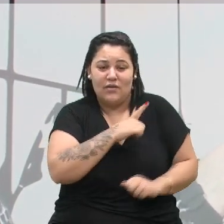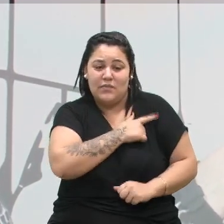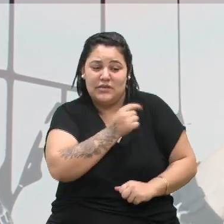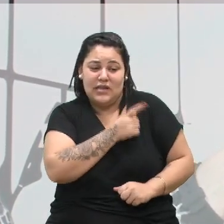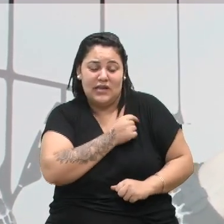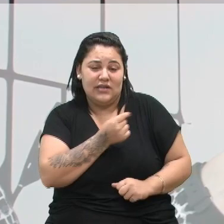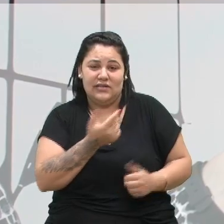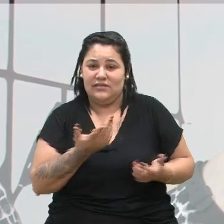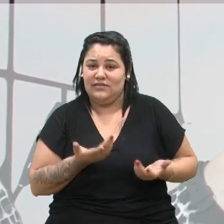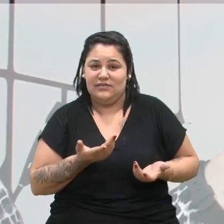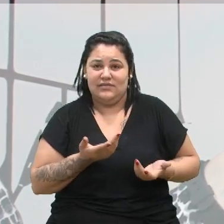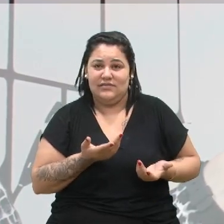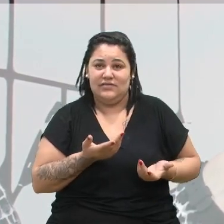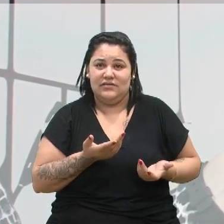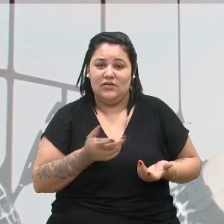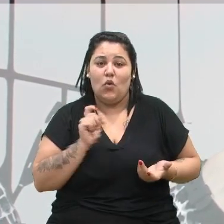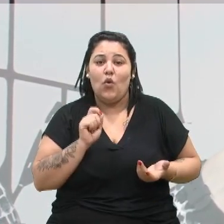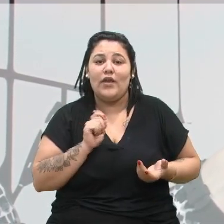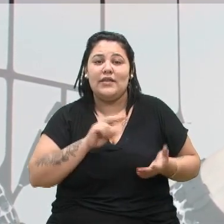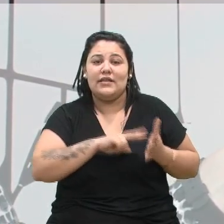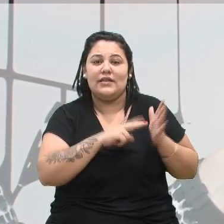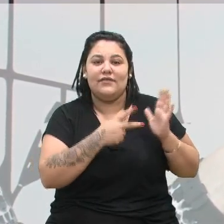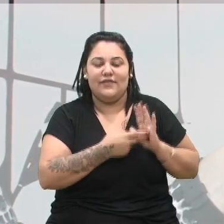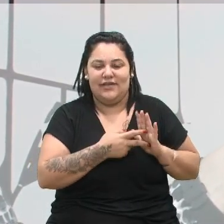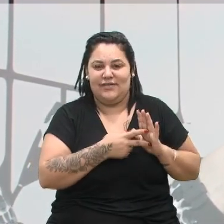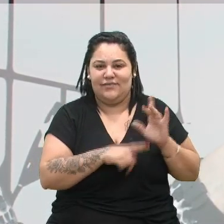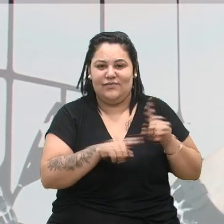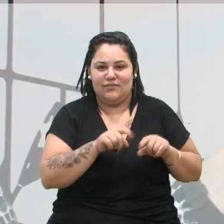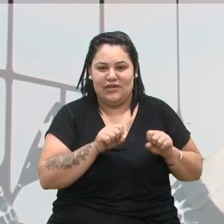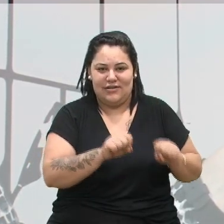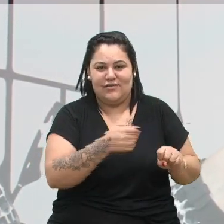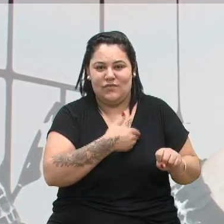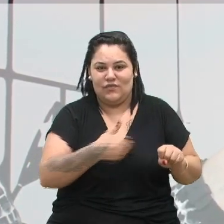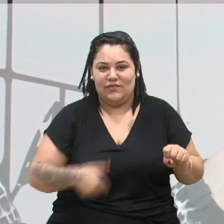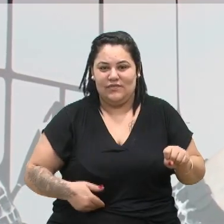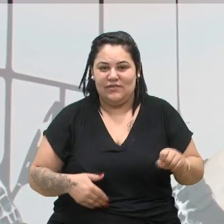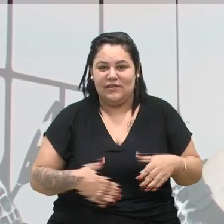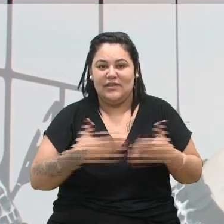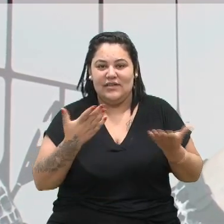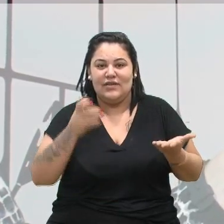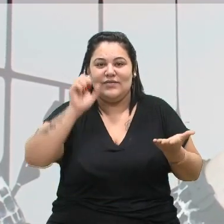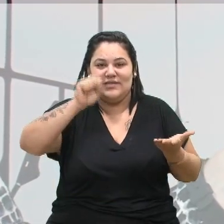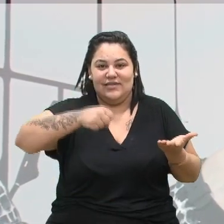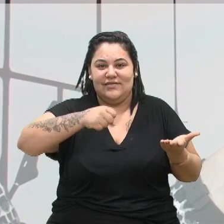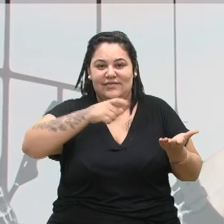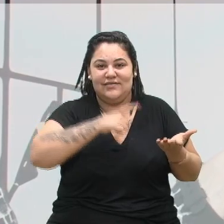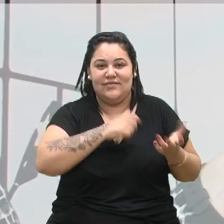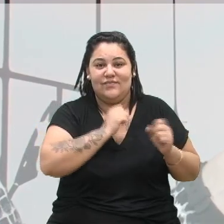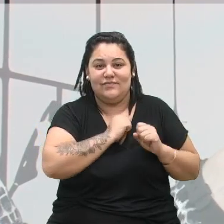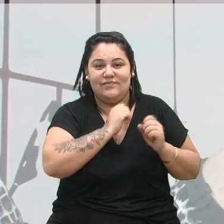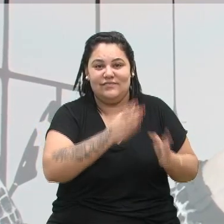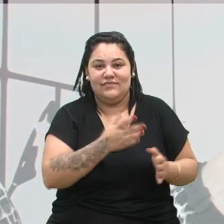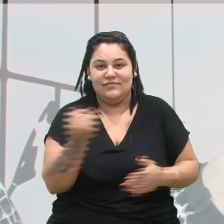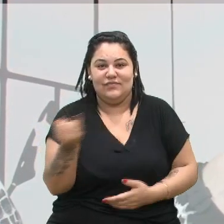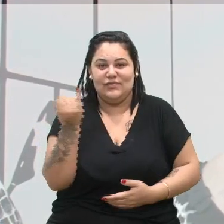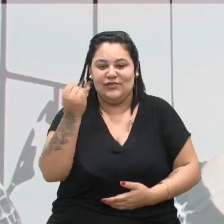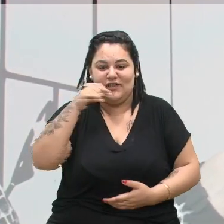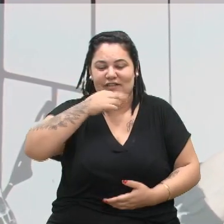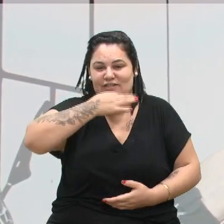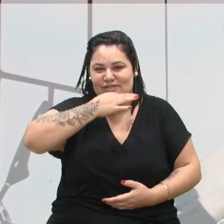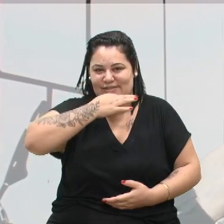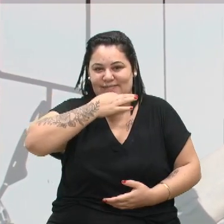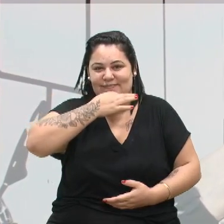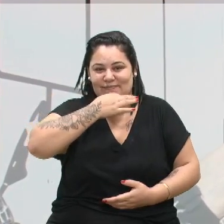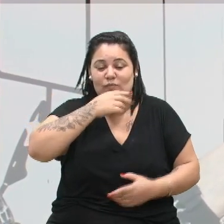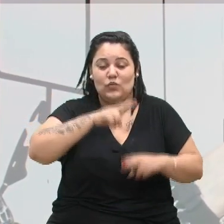o que é o mercado público, né? Então esse sim eu acho um grande hiato em Caxias do Sul, por isso que eu estou retomando